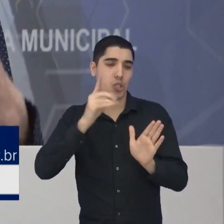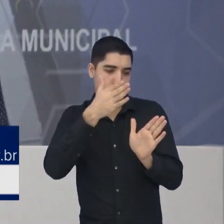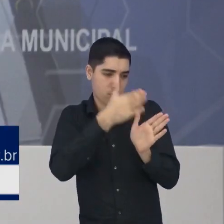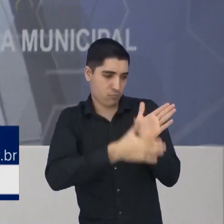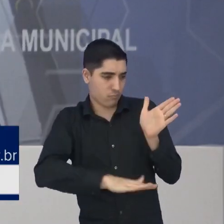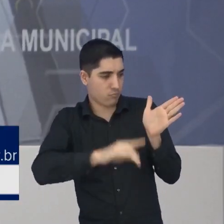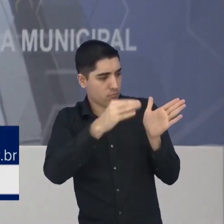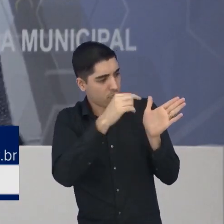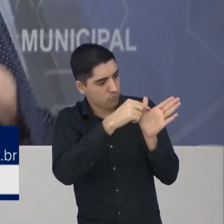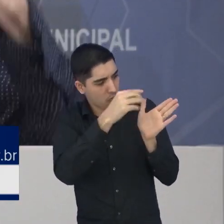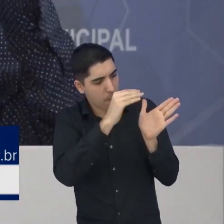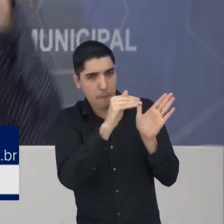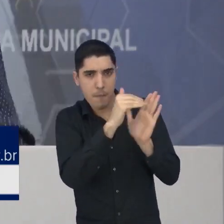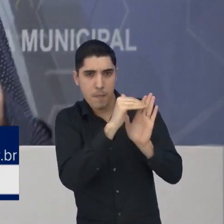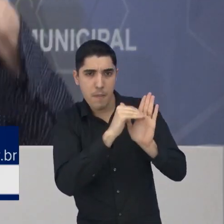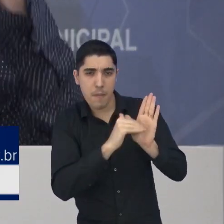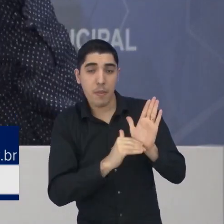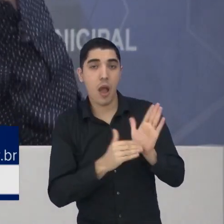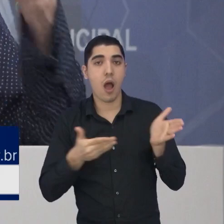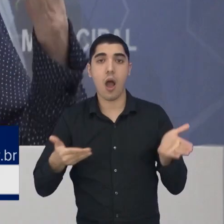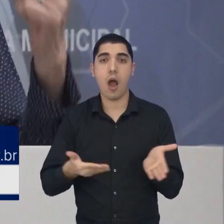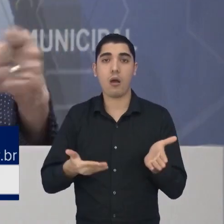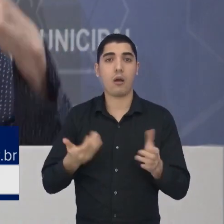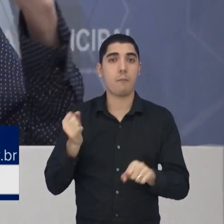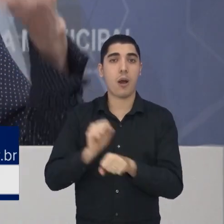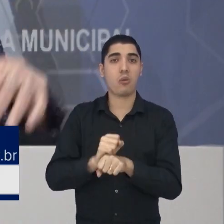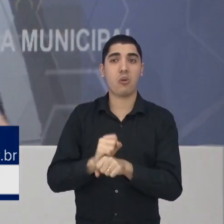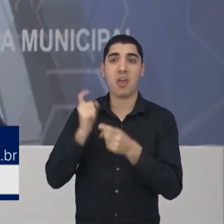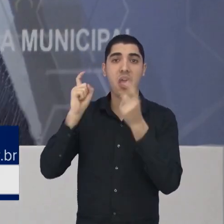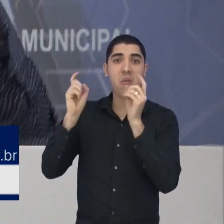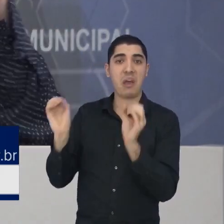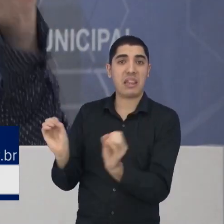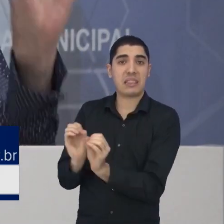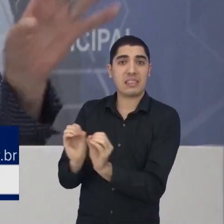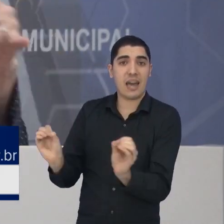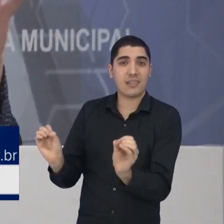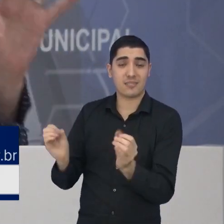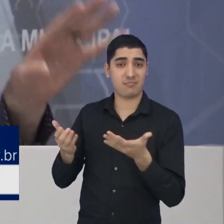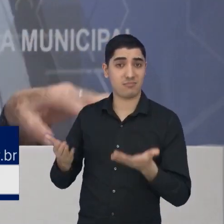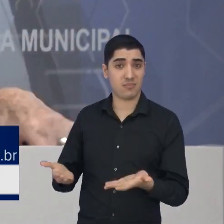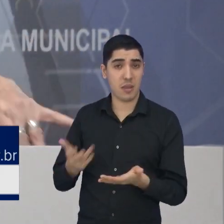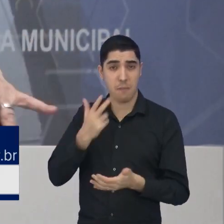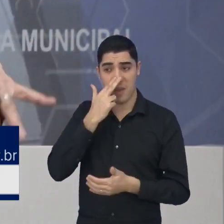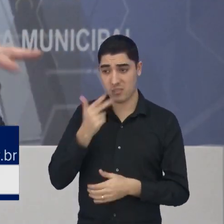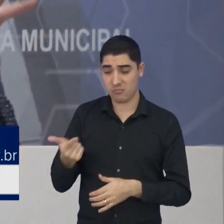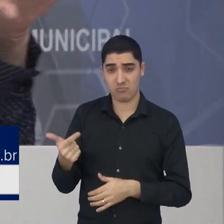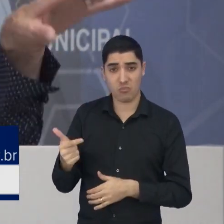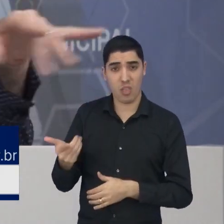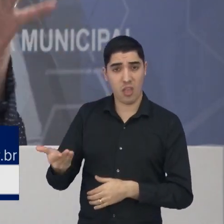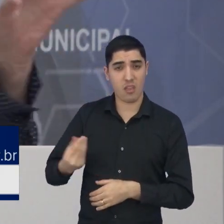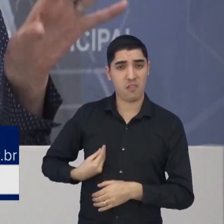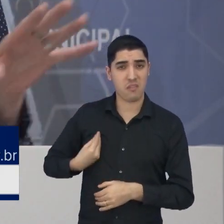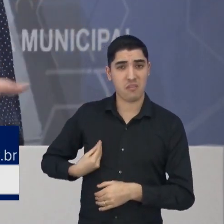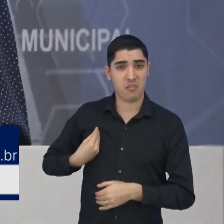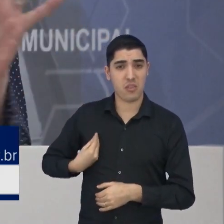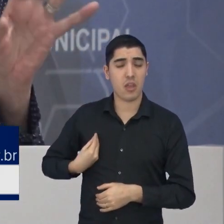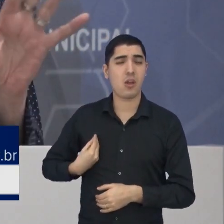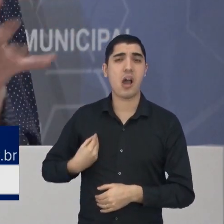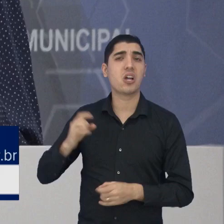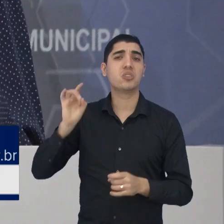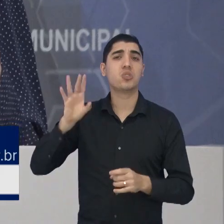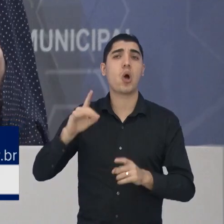os gastos. Agora não tem mais nem reunião, não existe. Agora mesmo nós recebemos aí um